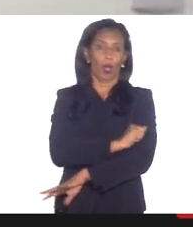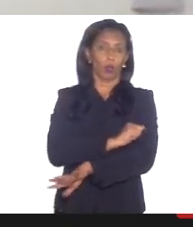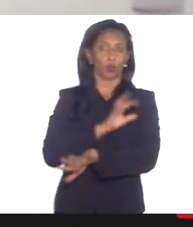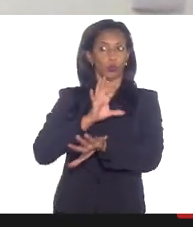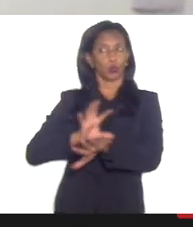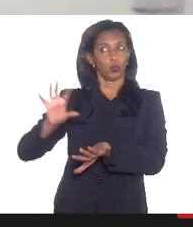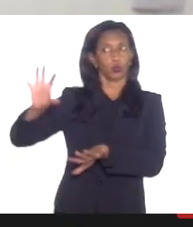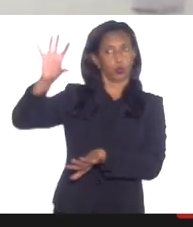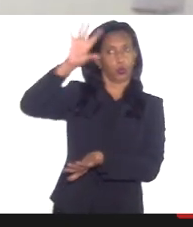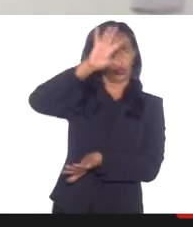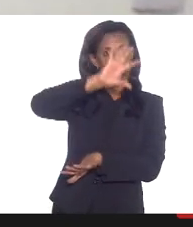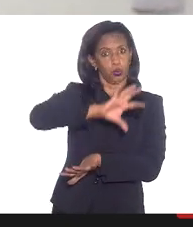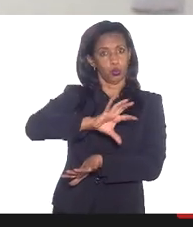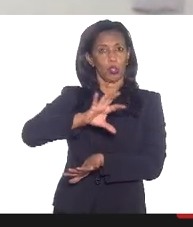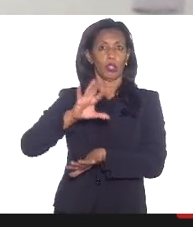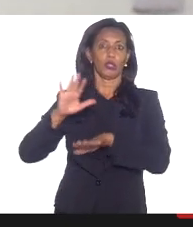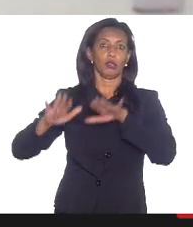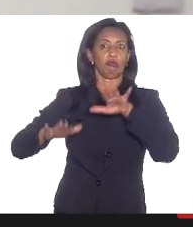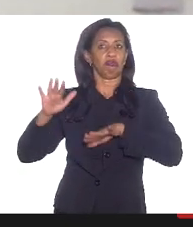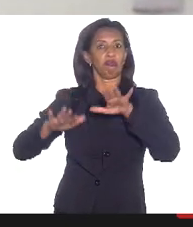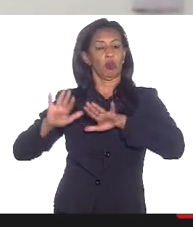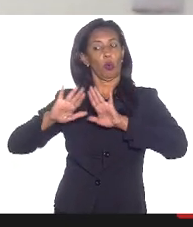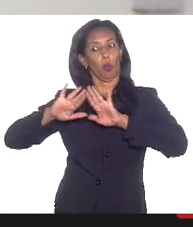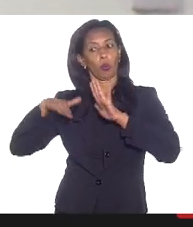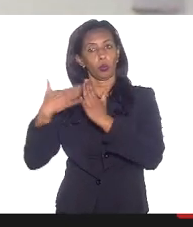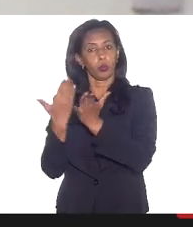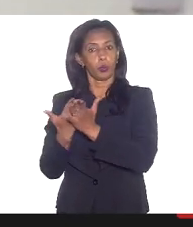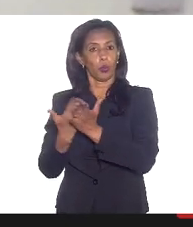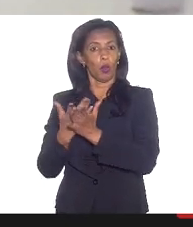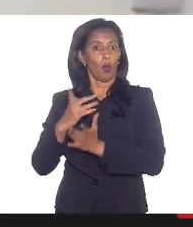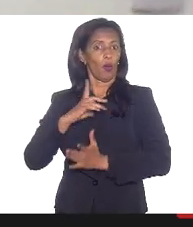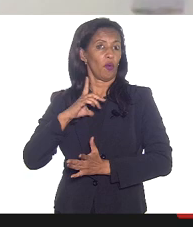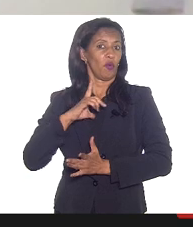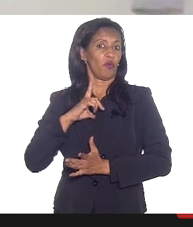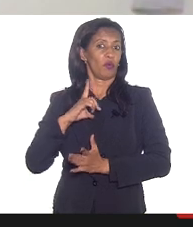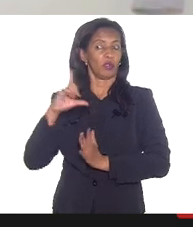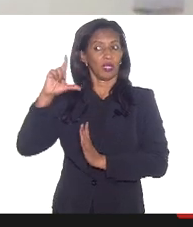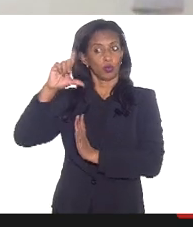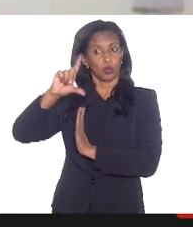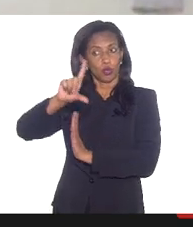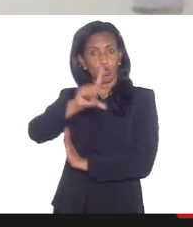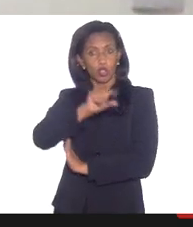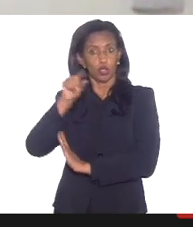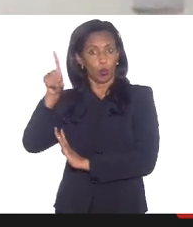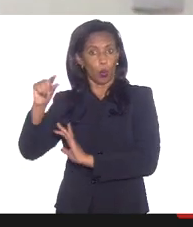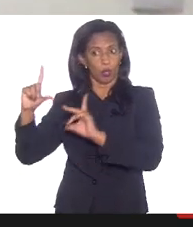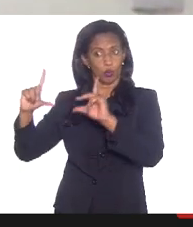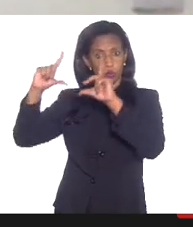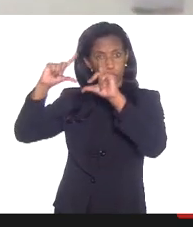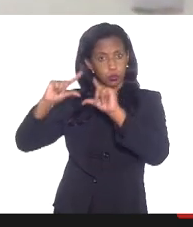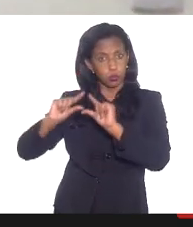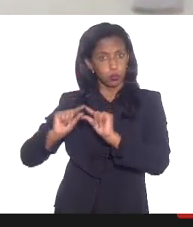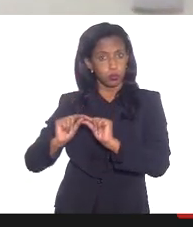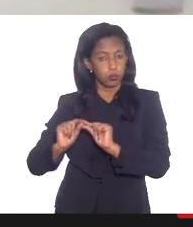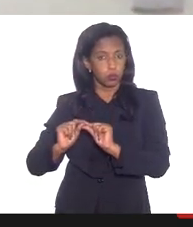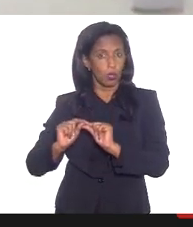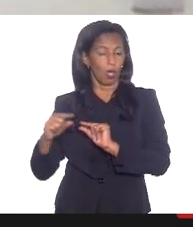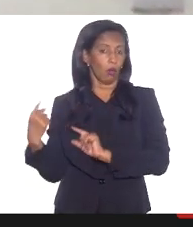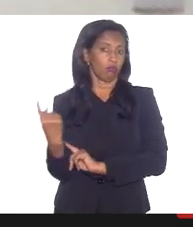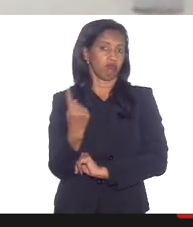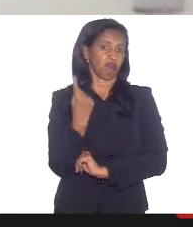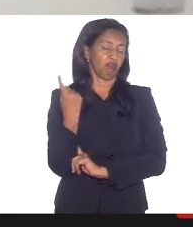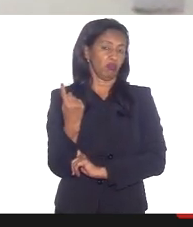regiões, de determinadas escolas, vão ter as suas escolhas reduzidas. É a